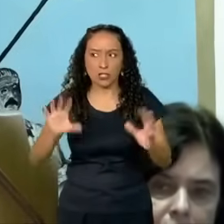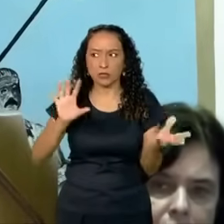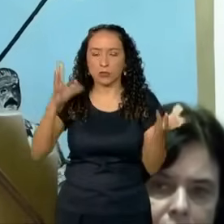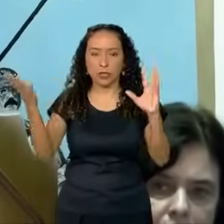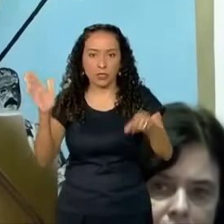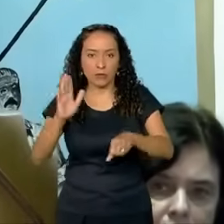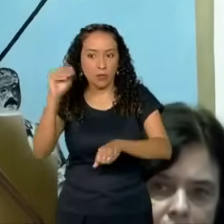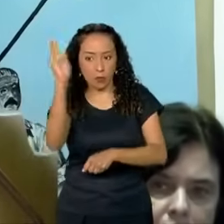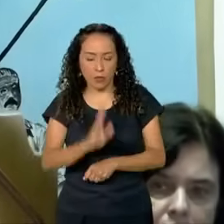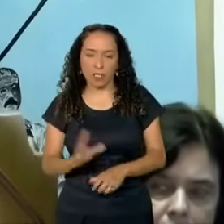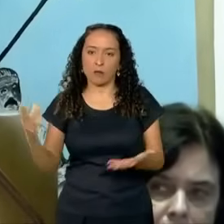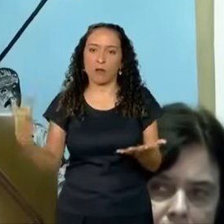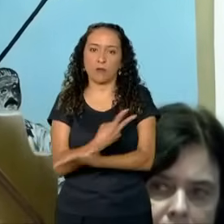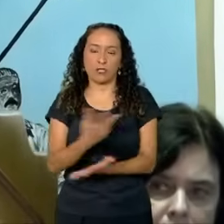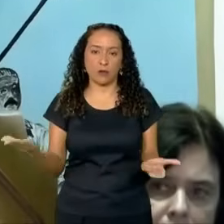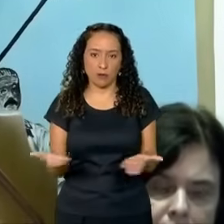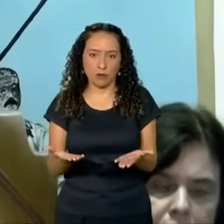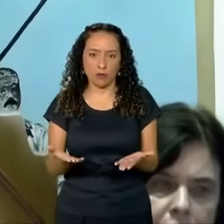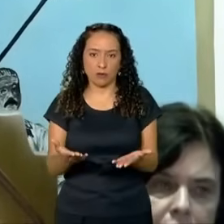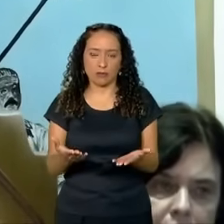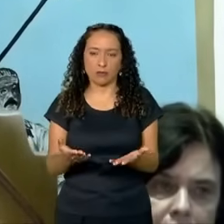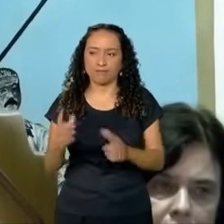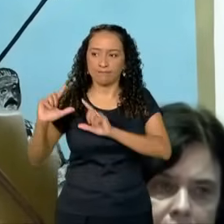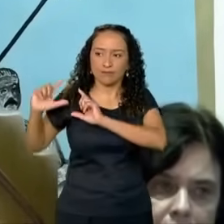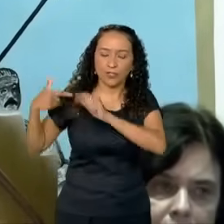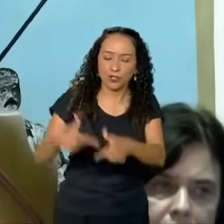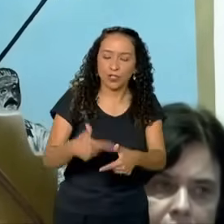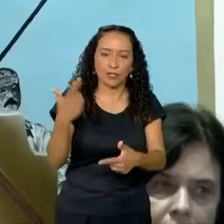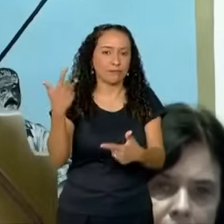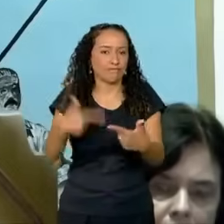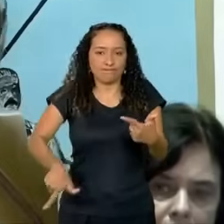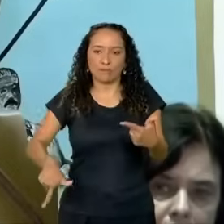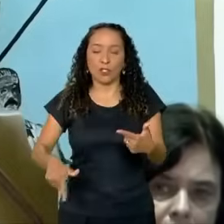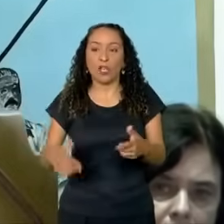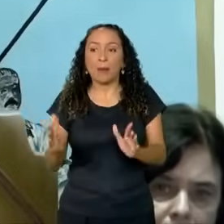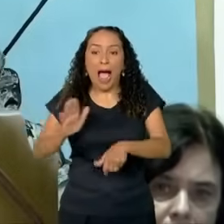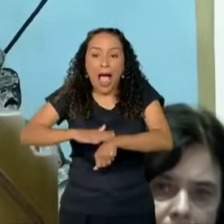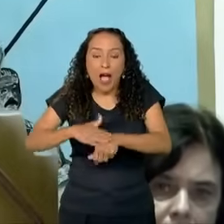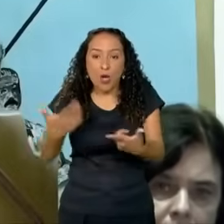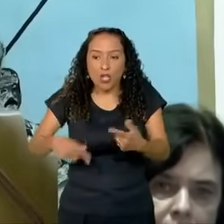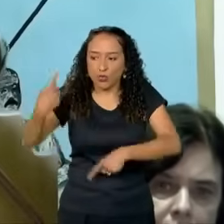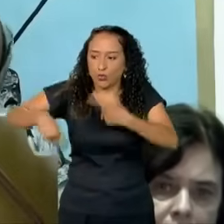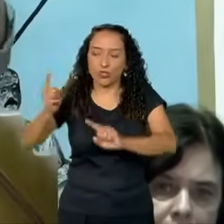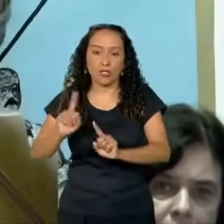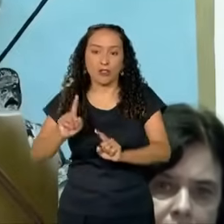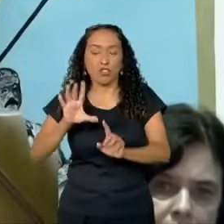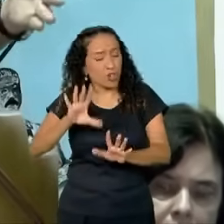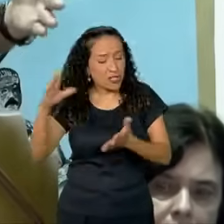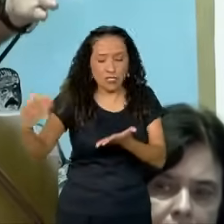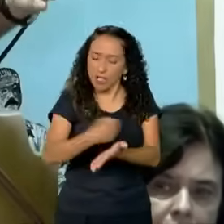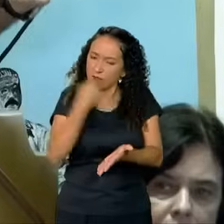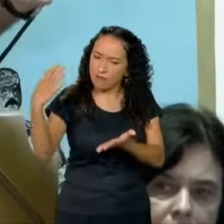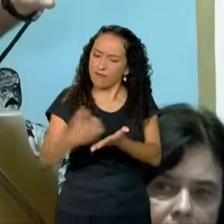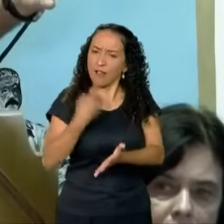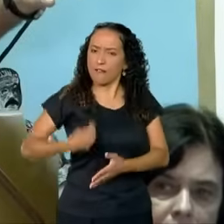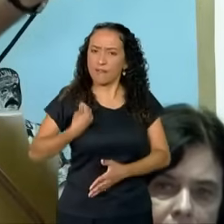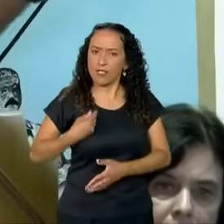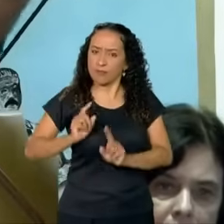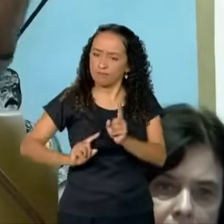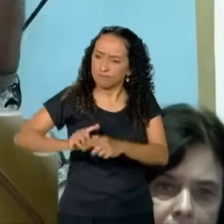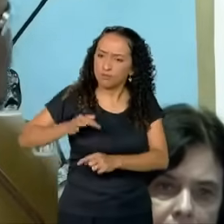Então, não dá para fazer de forma tradicional, mas não é hora de discutir isso, porque nós temos que salvar as vidas e reconstruir vidas logo na